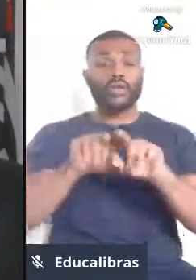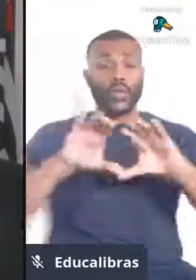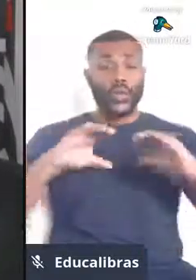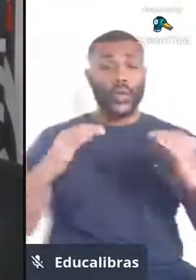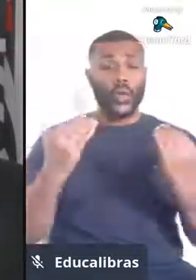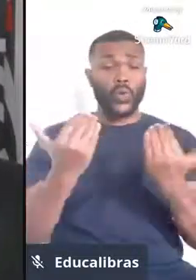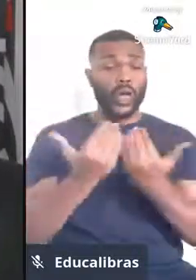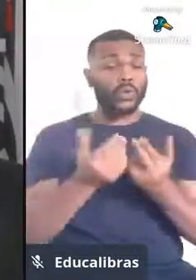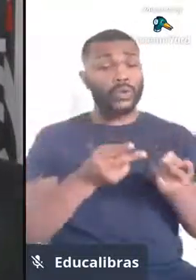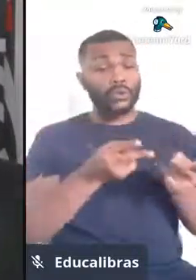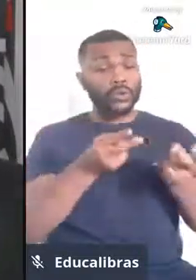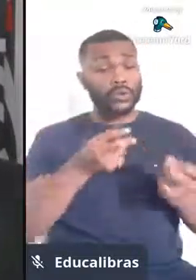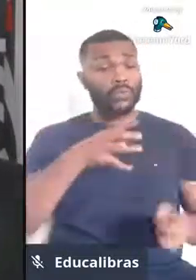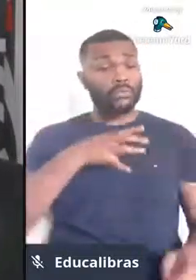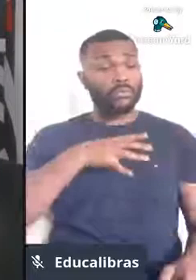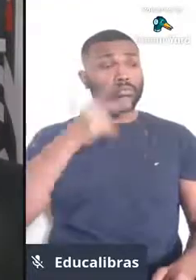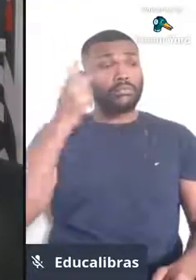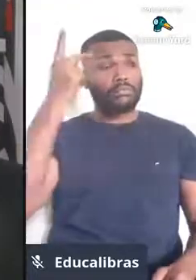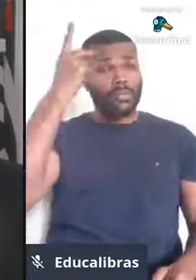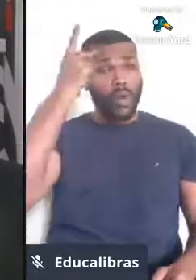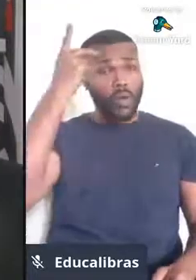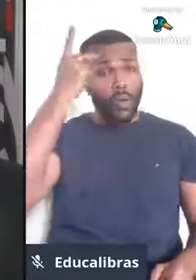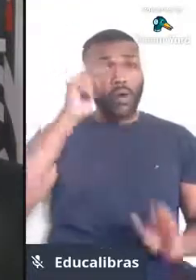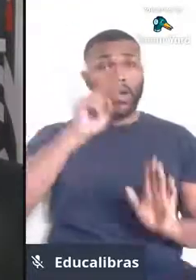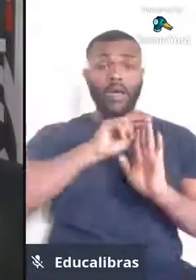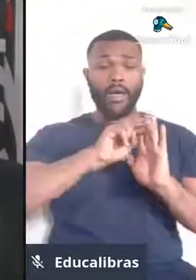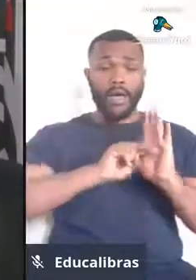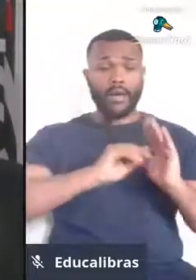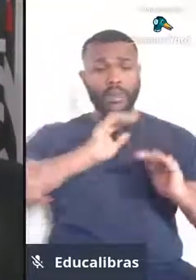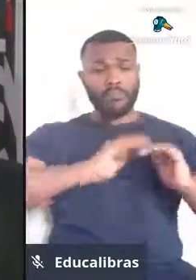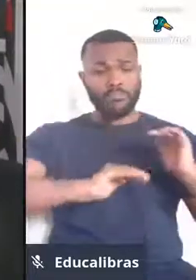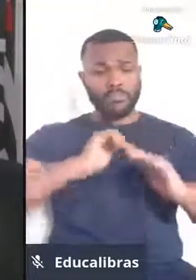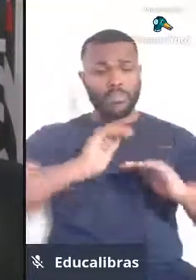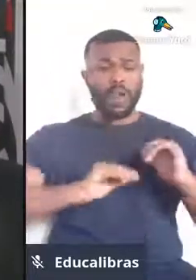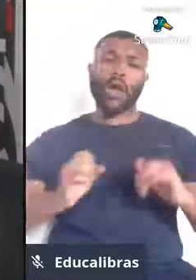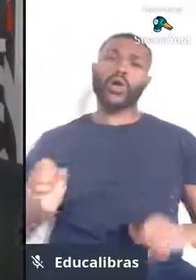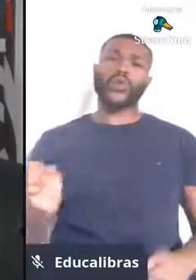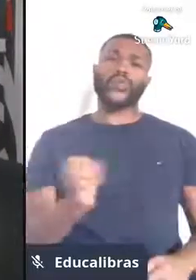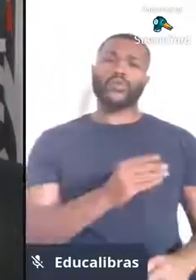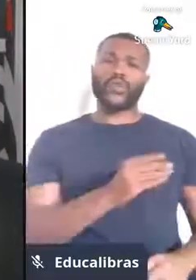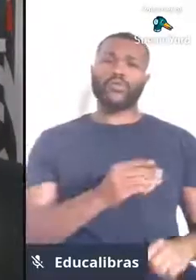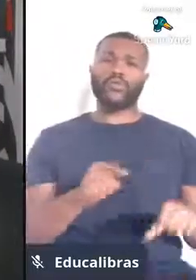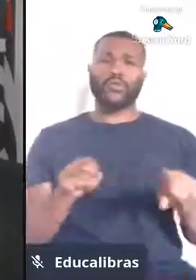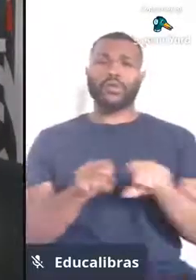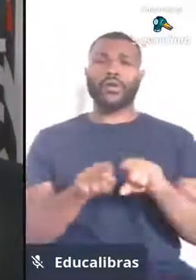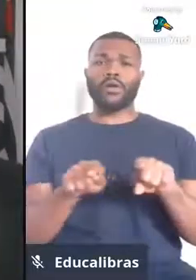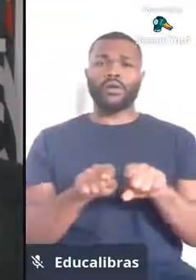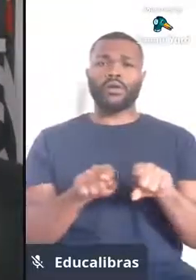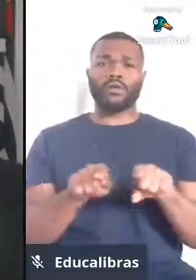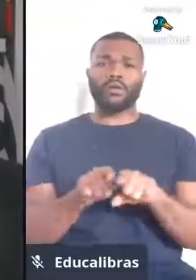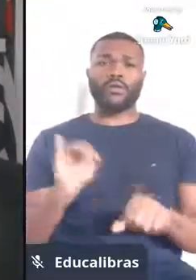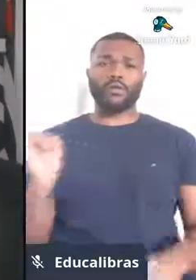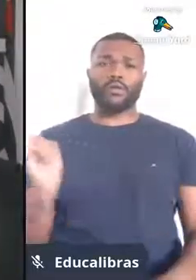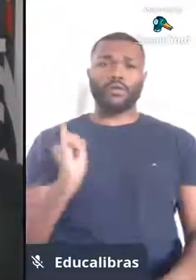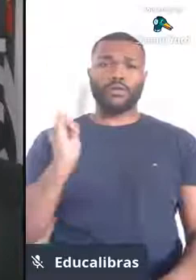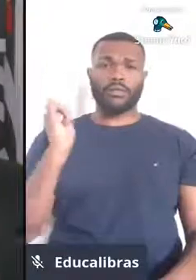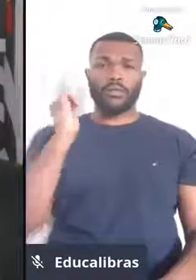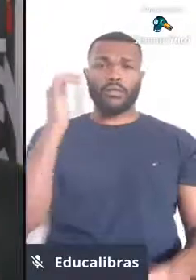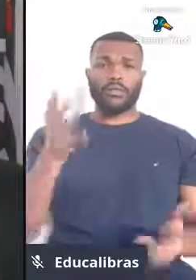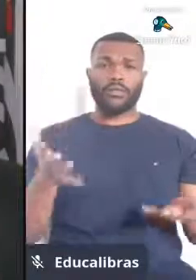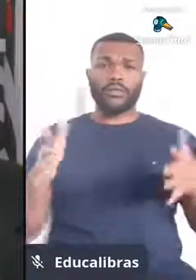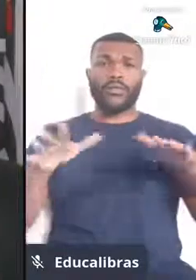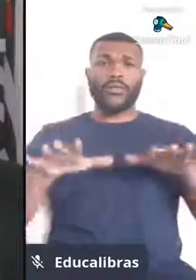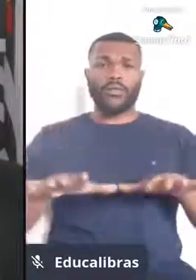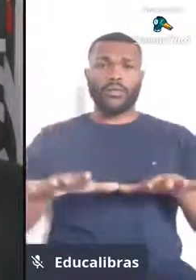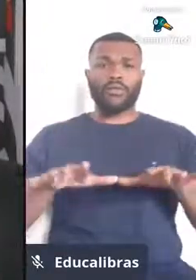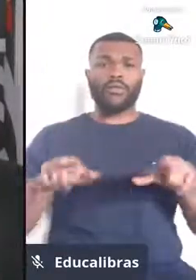São Paulo políticas inovadoras, políticas importantes de inclusão, né? E a gente participa, por exemplo,